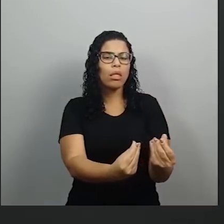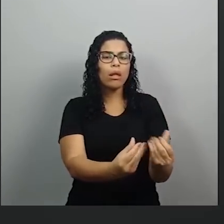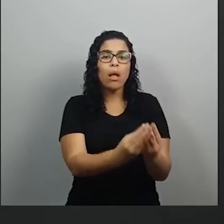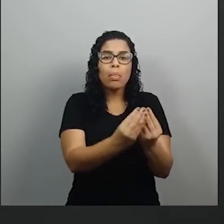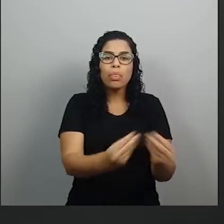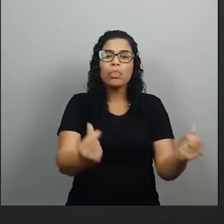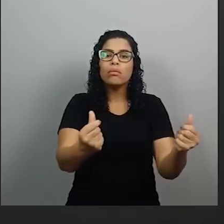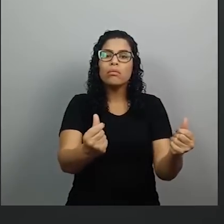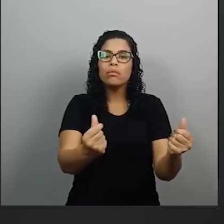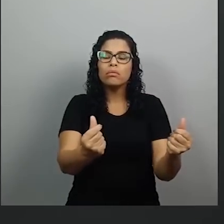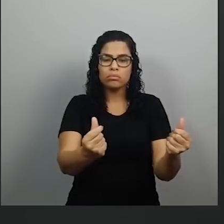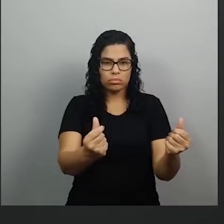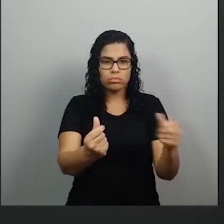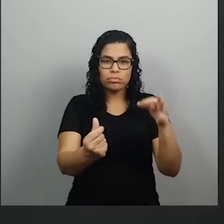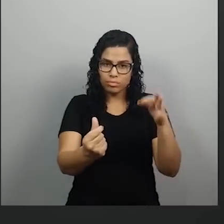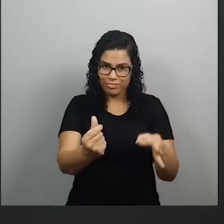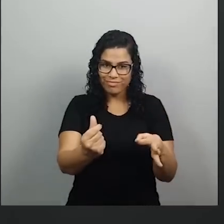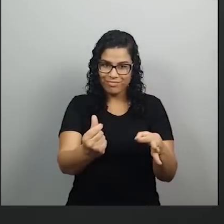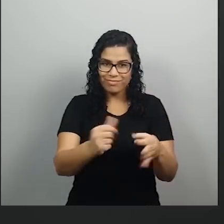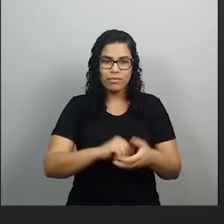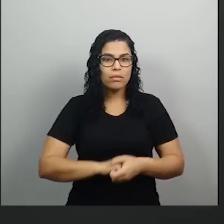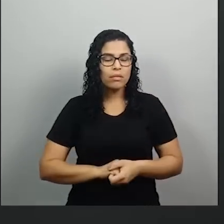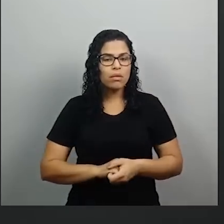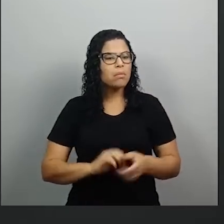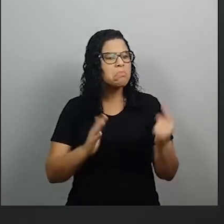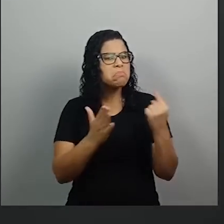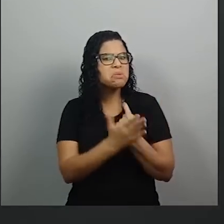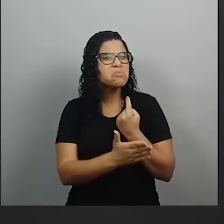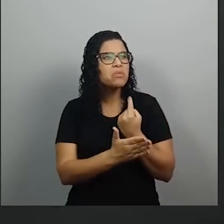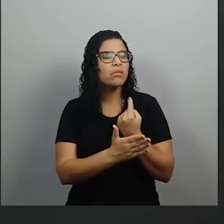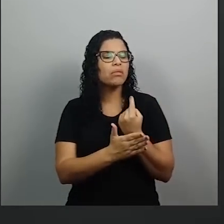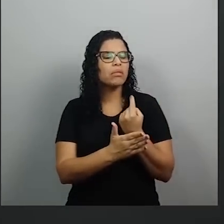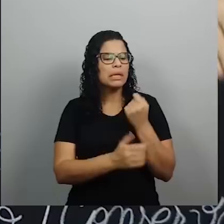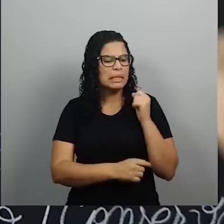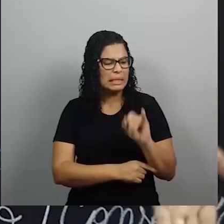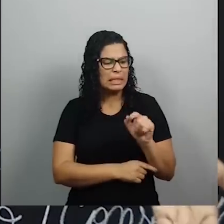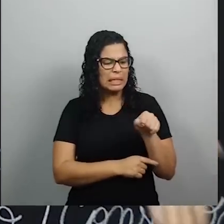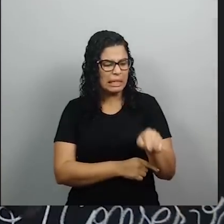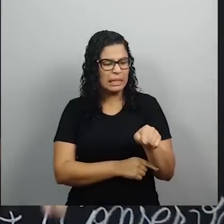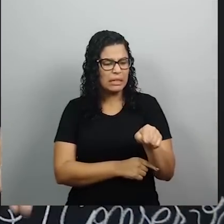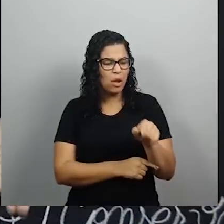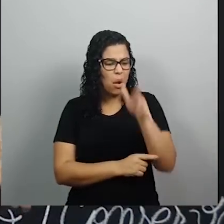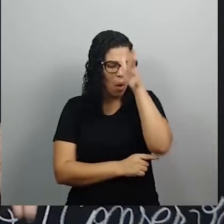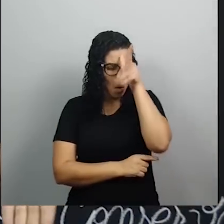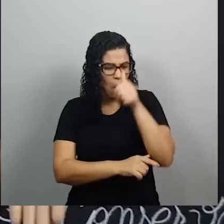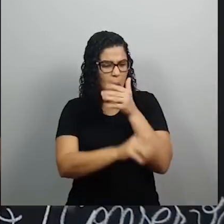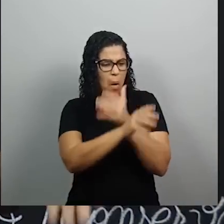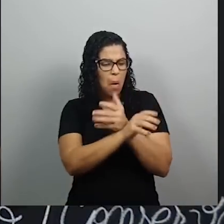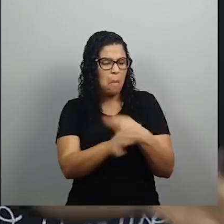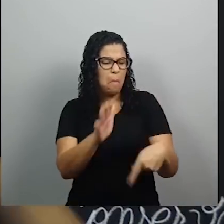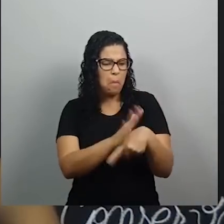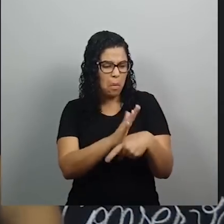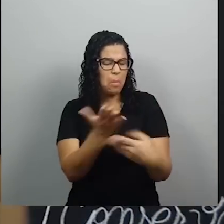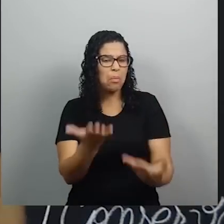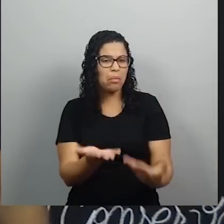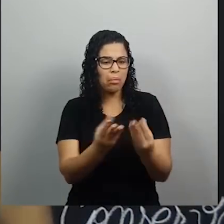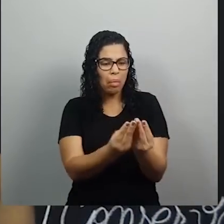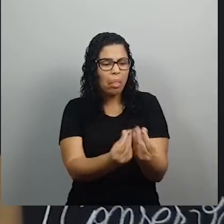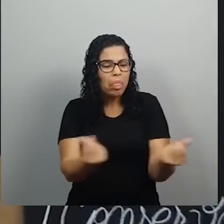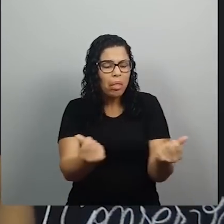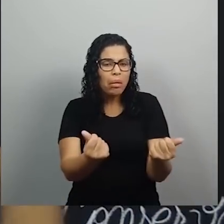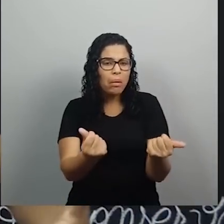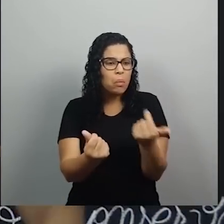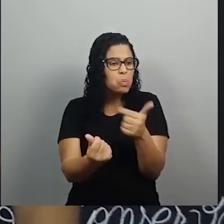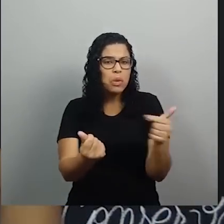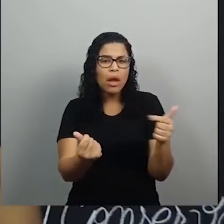degradando e sumiu, correto? E aí você se pergunta, se esse osso de galinha que eu joguei aqui, daqui a uma semana já